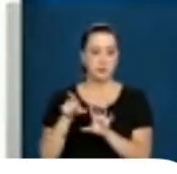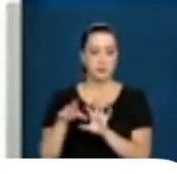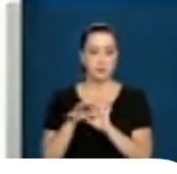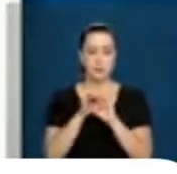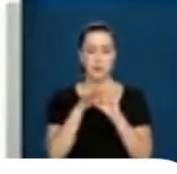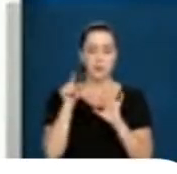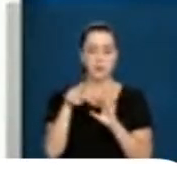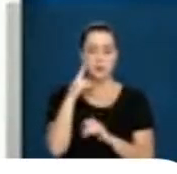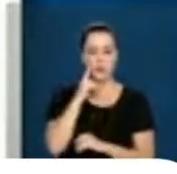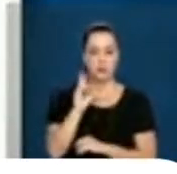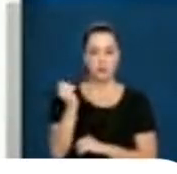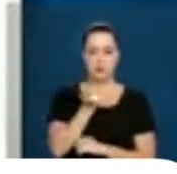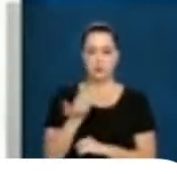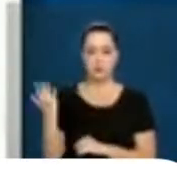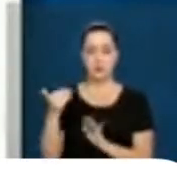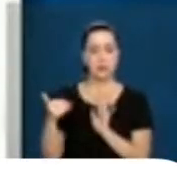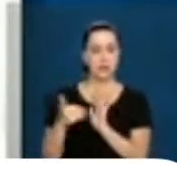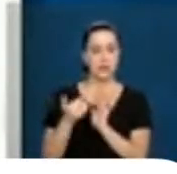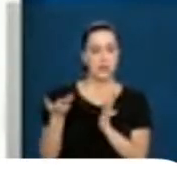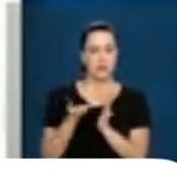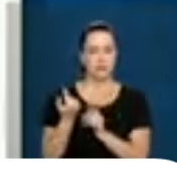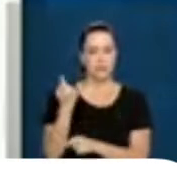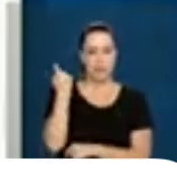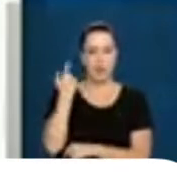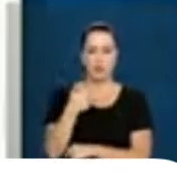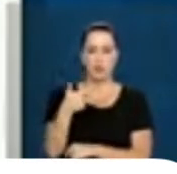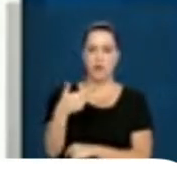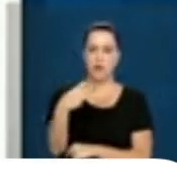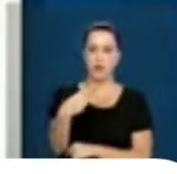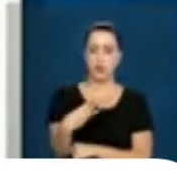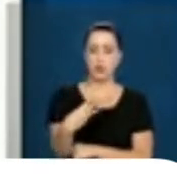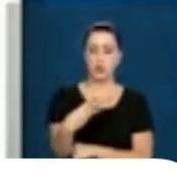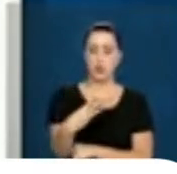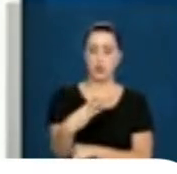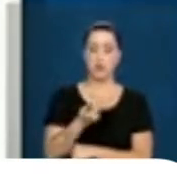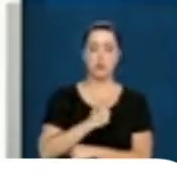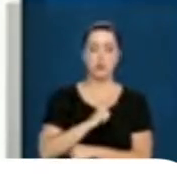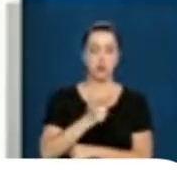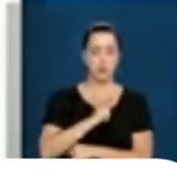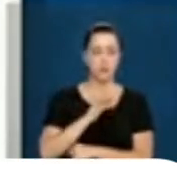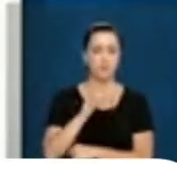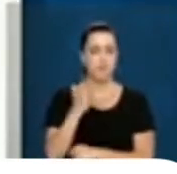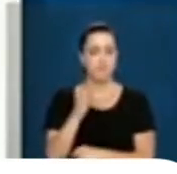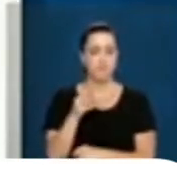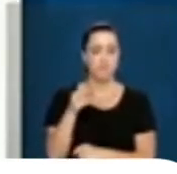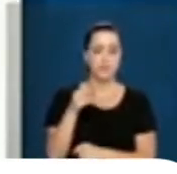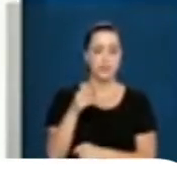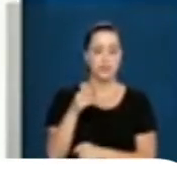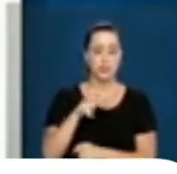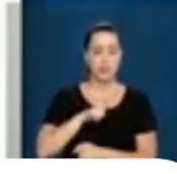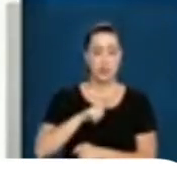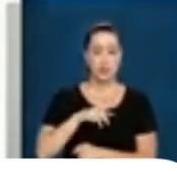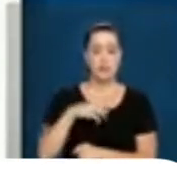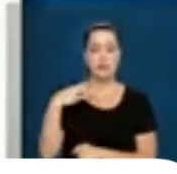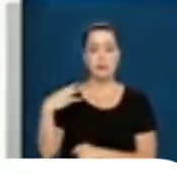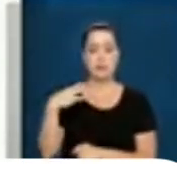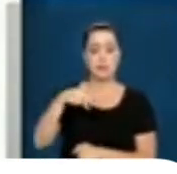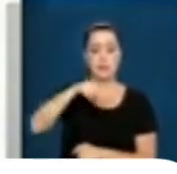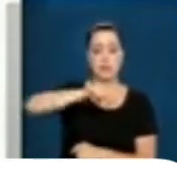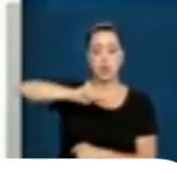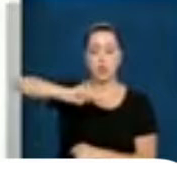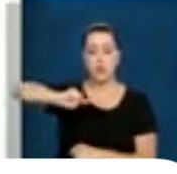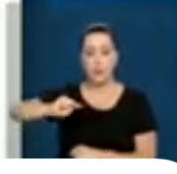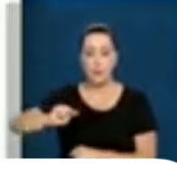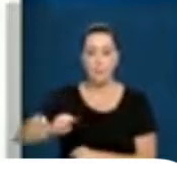saúde. Então, até aquele momento ali, que foi dia 23, se não me engano, nós tínhamos 339 mil testes